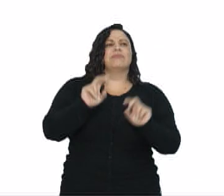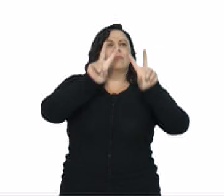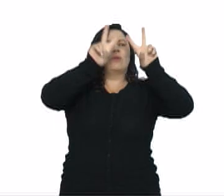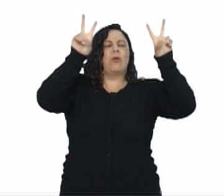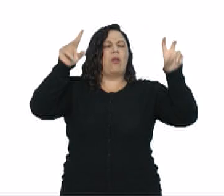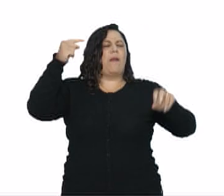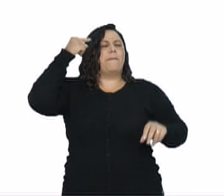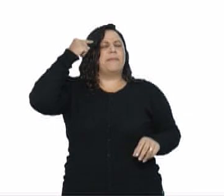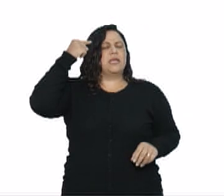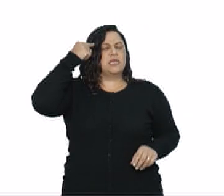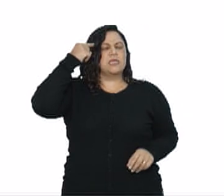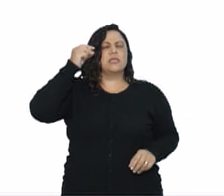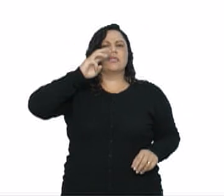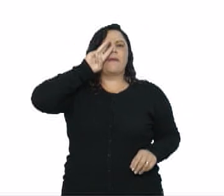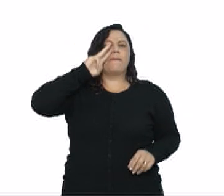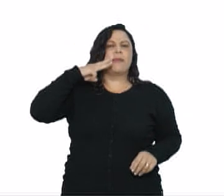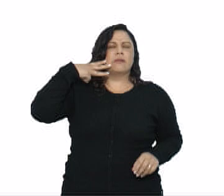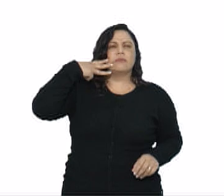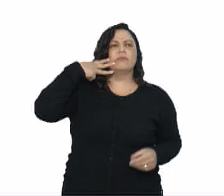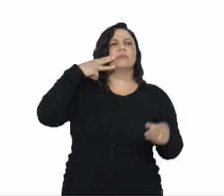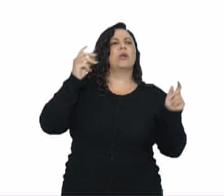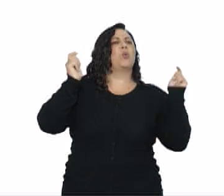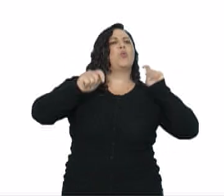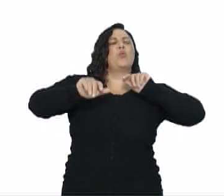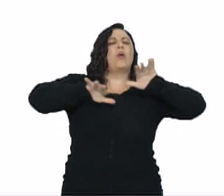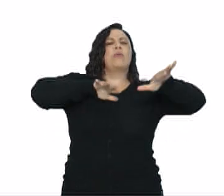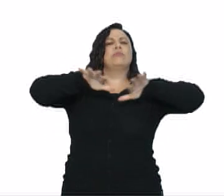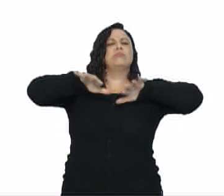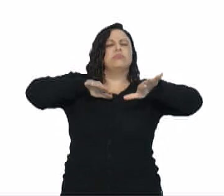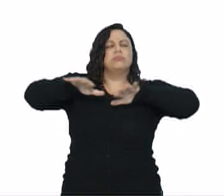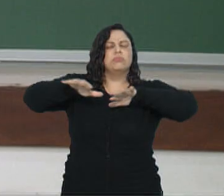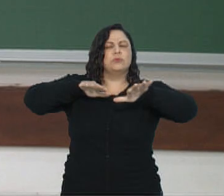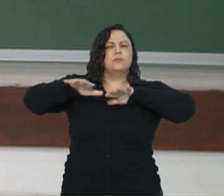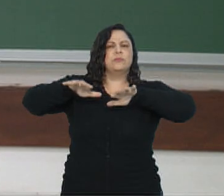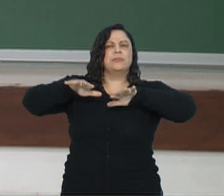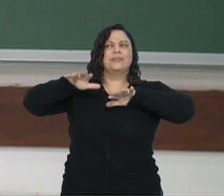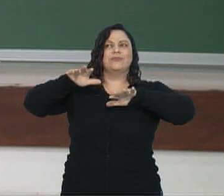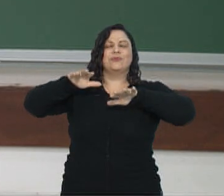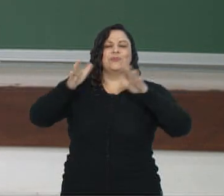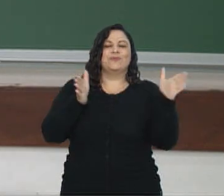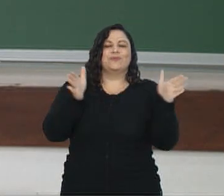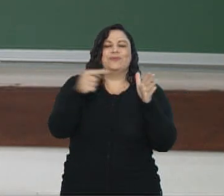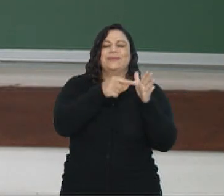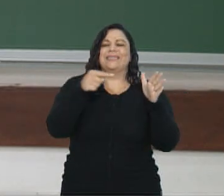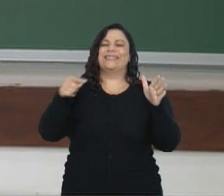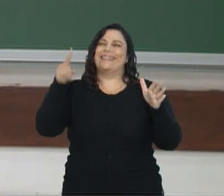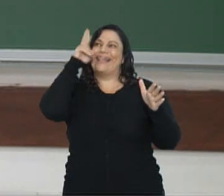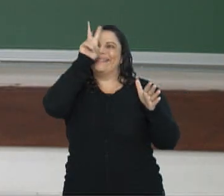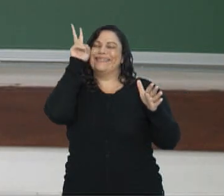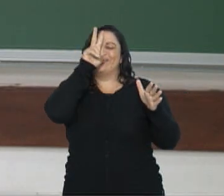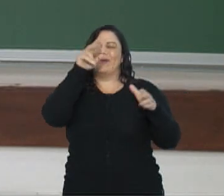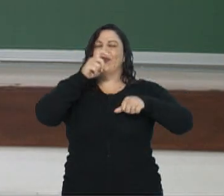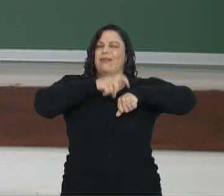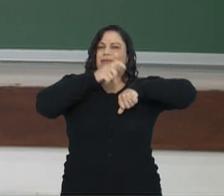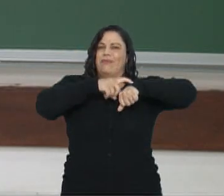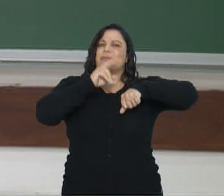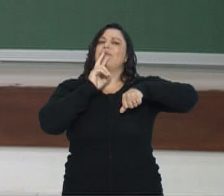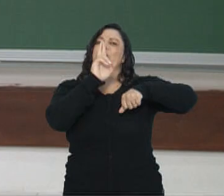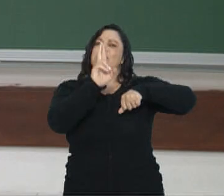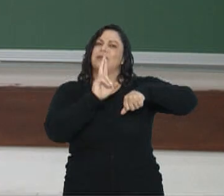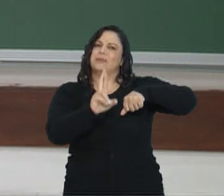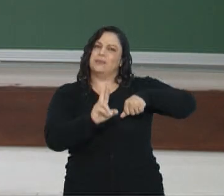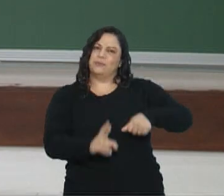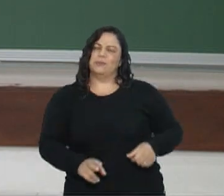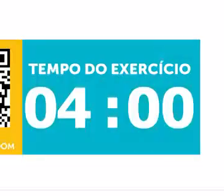marxista, qual elemento promove movimento à história? Vocês terão um tempinho aí para responder e já retorno com a